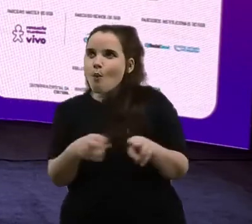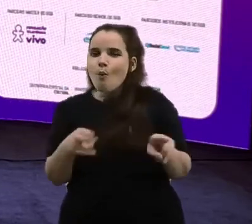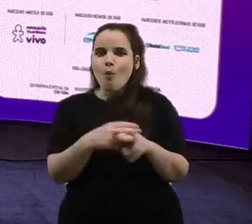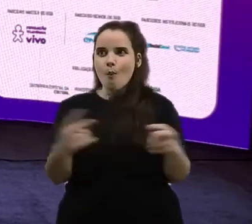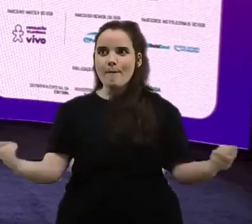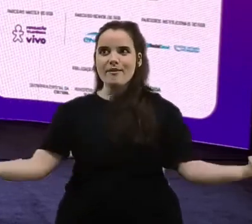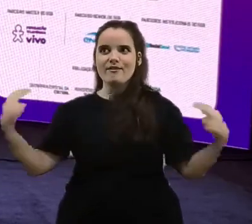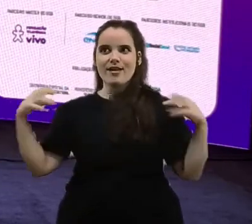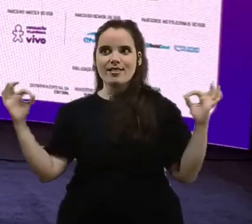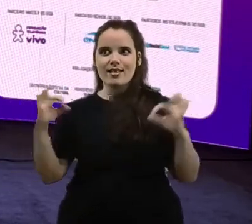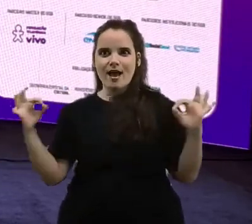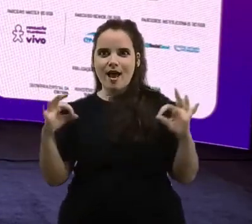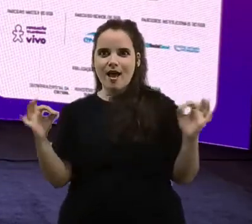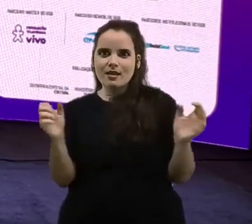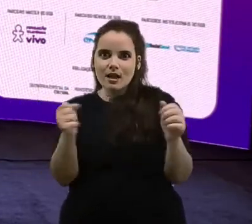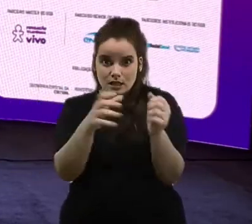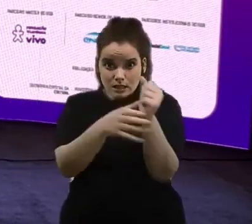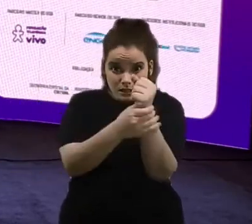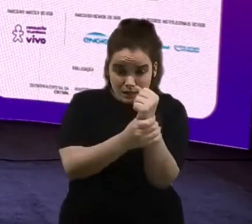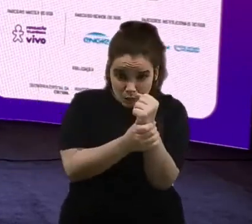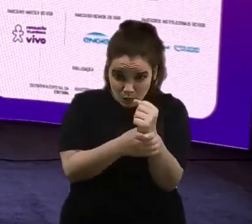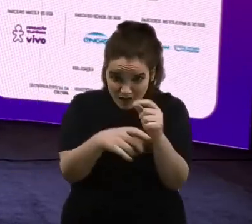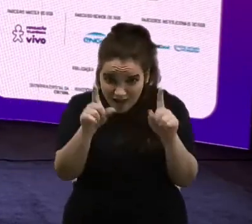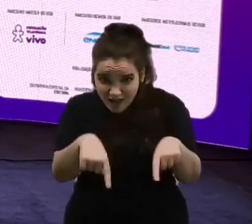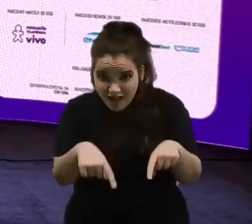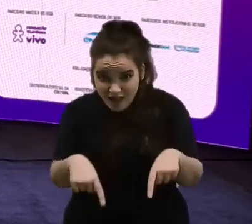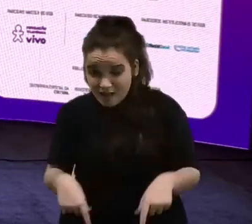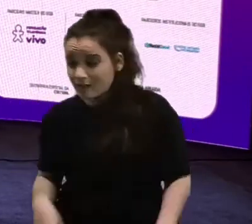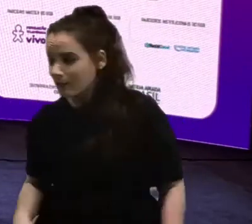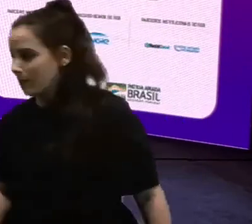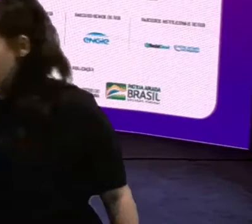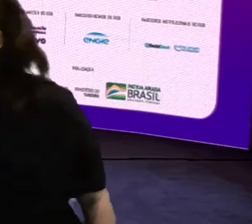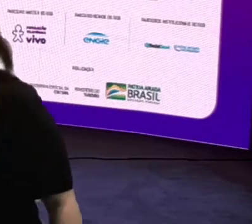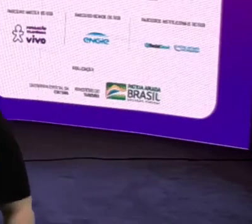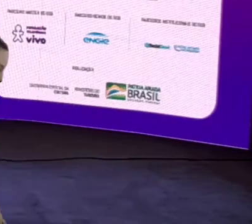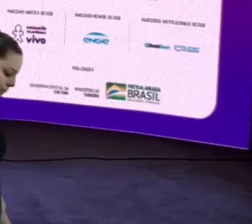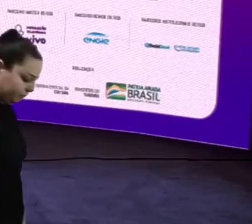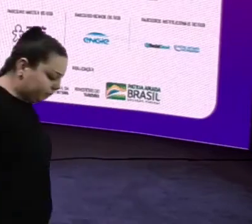expõe? Um ambiente um pouco mais privado também, né?